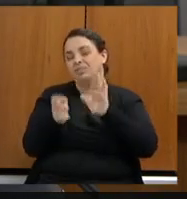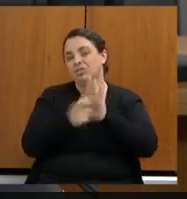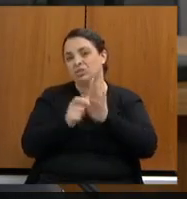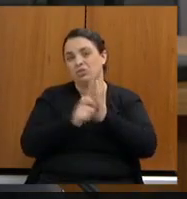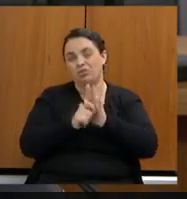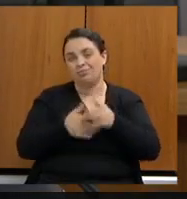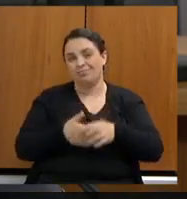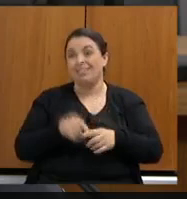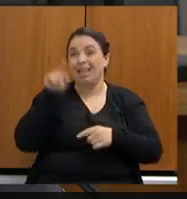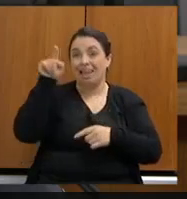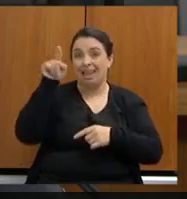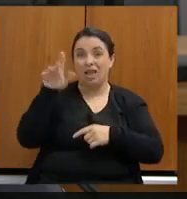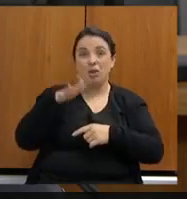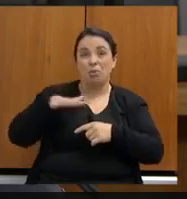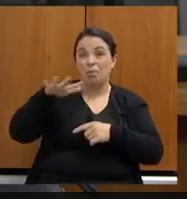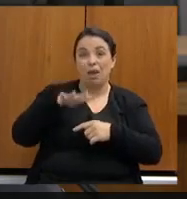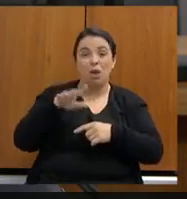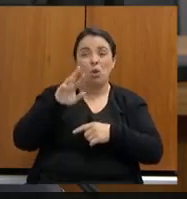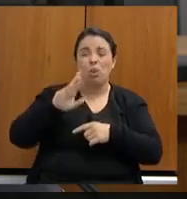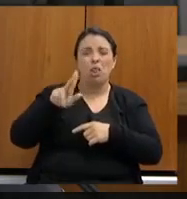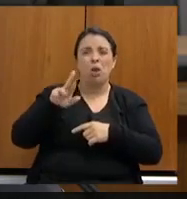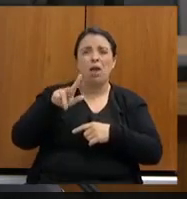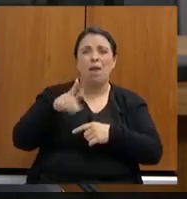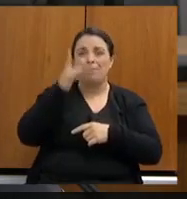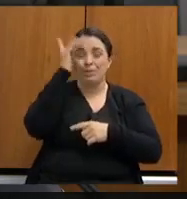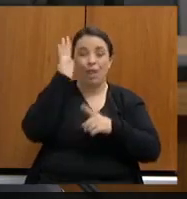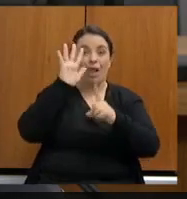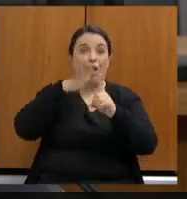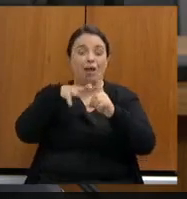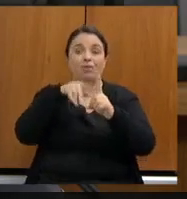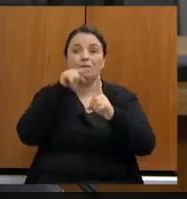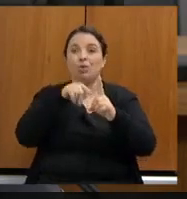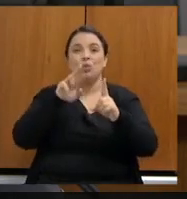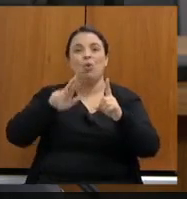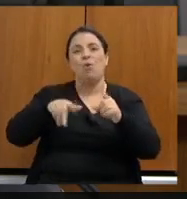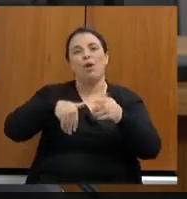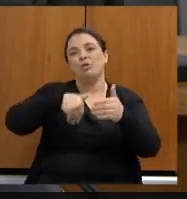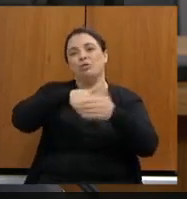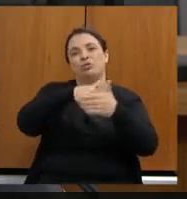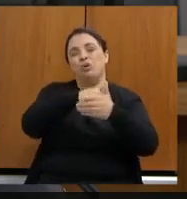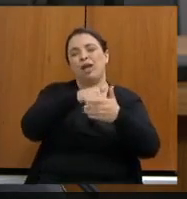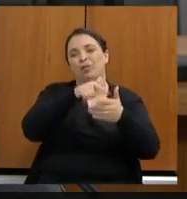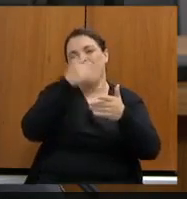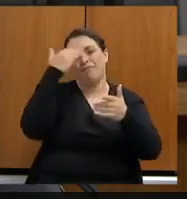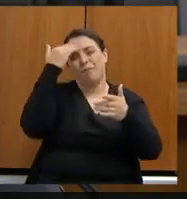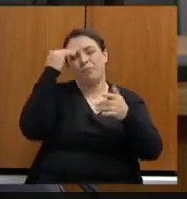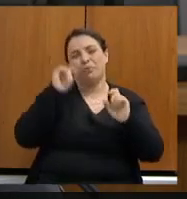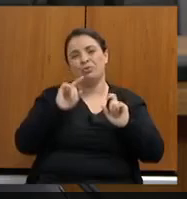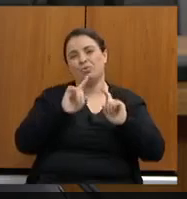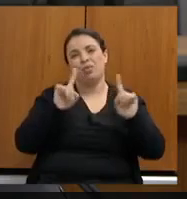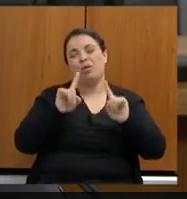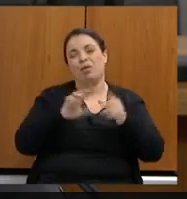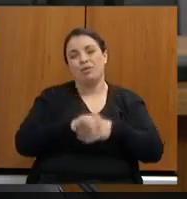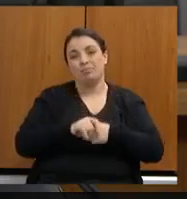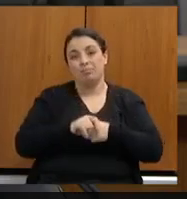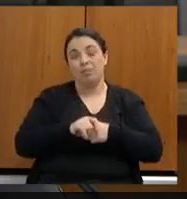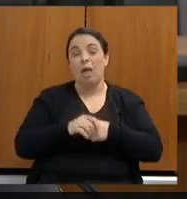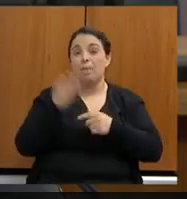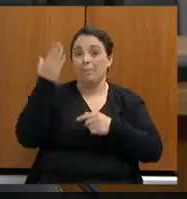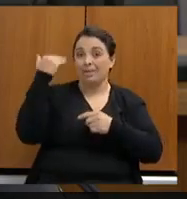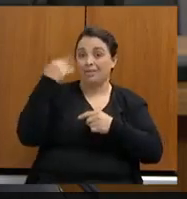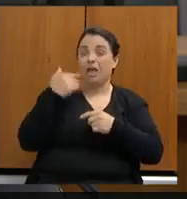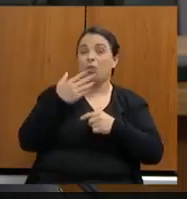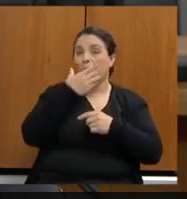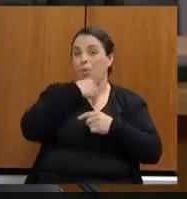jogadores não são essas pessoas infelizmente né meu pai era reverenciado na vila